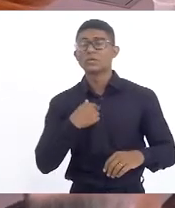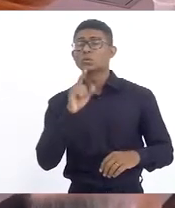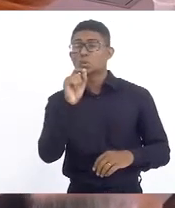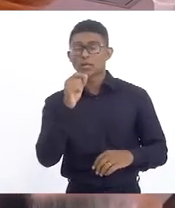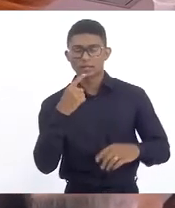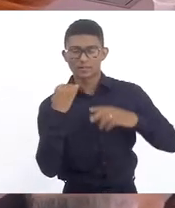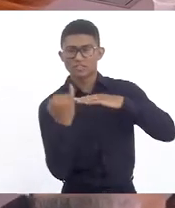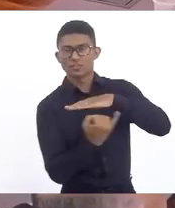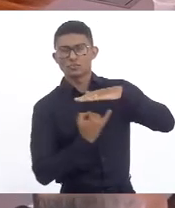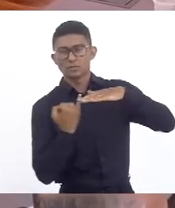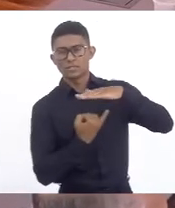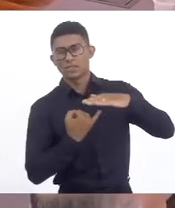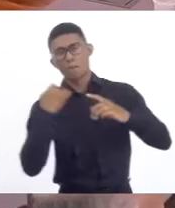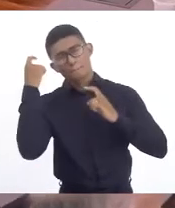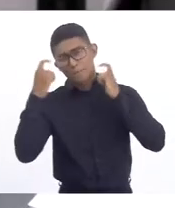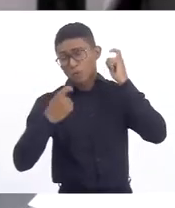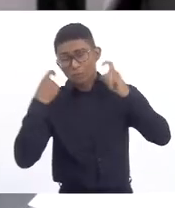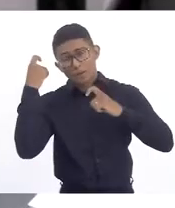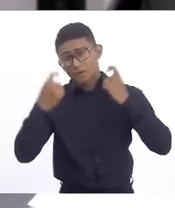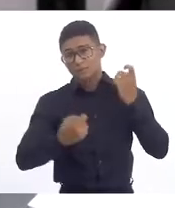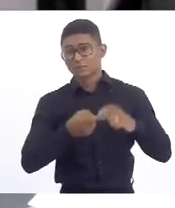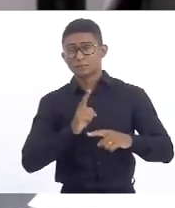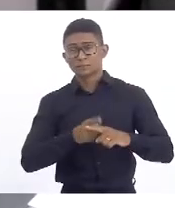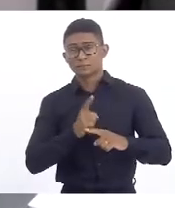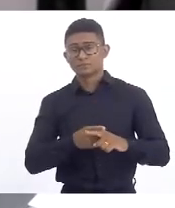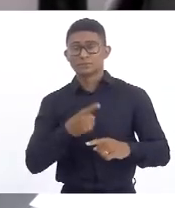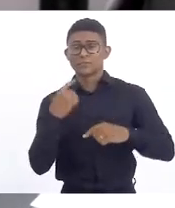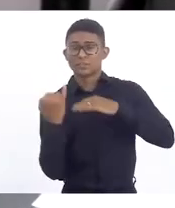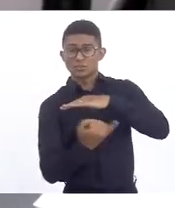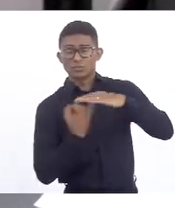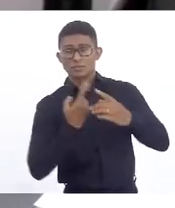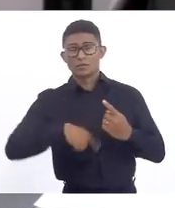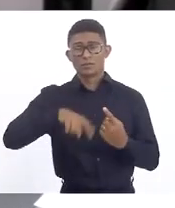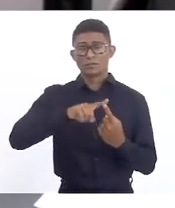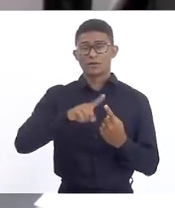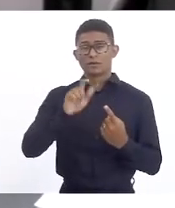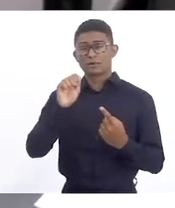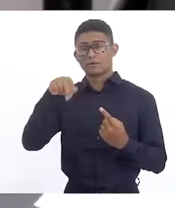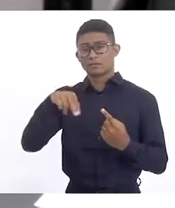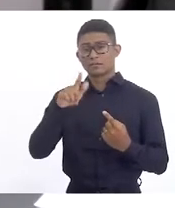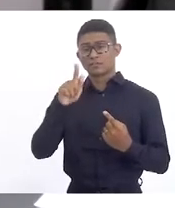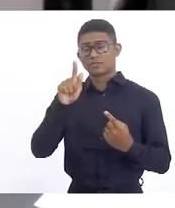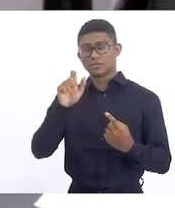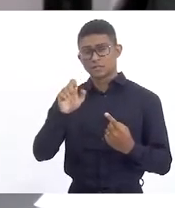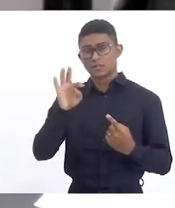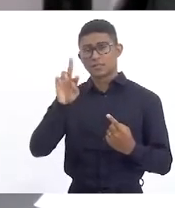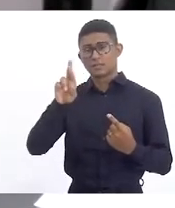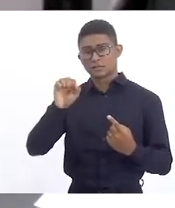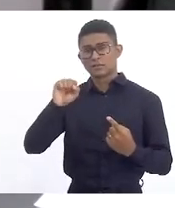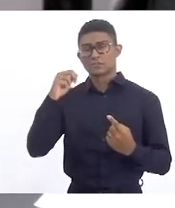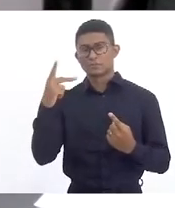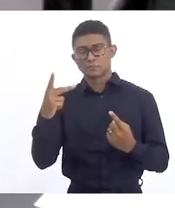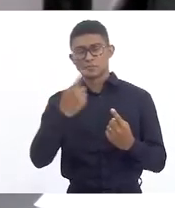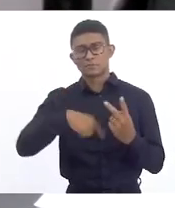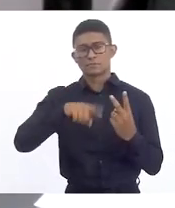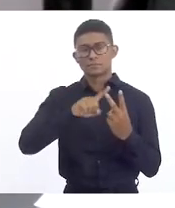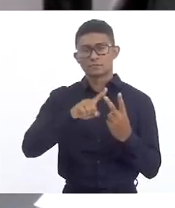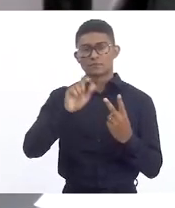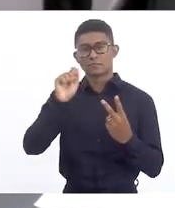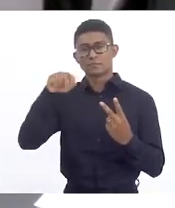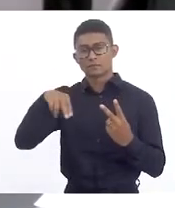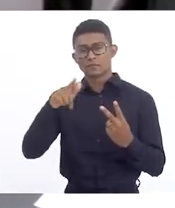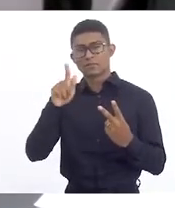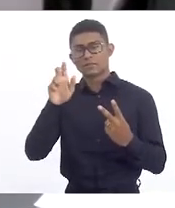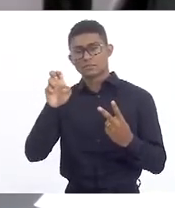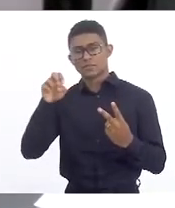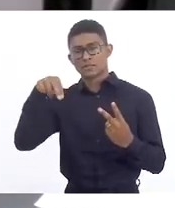A Angetransp e a Angenersa, até agora, independente das pessoas, é um